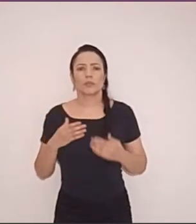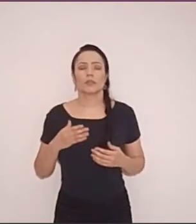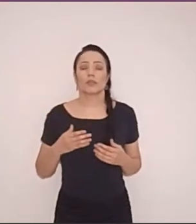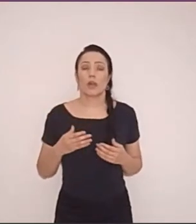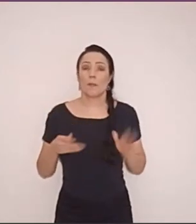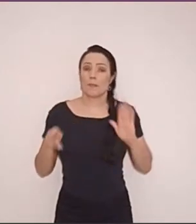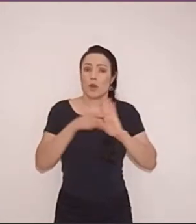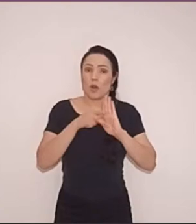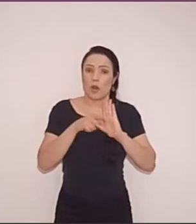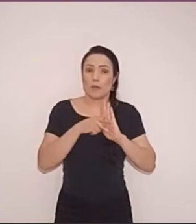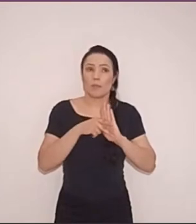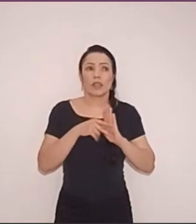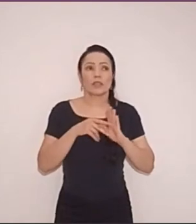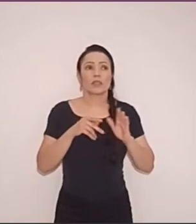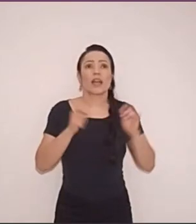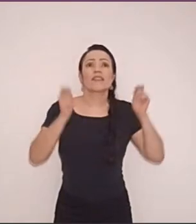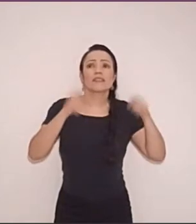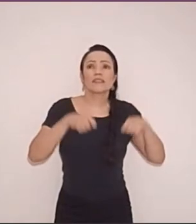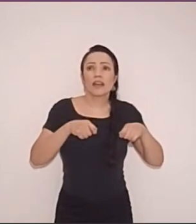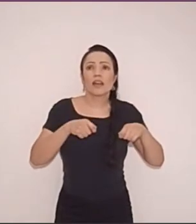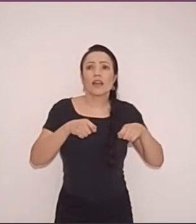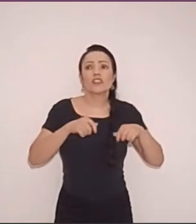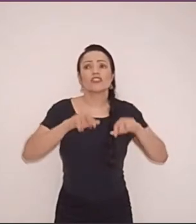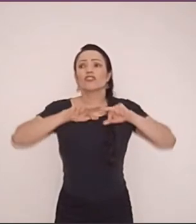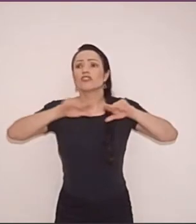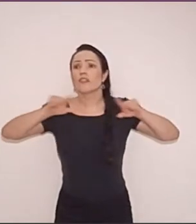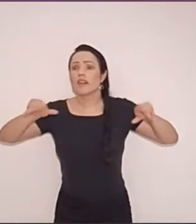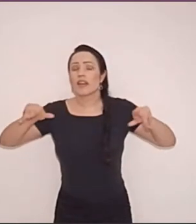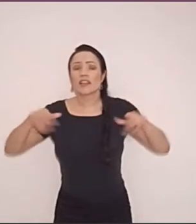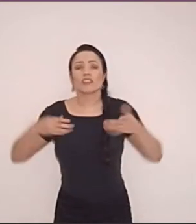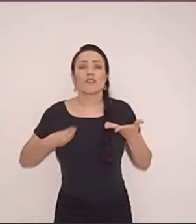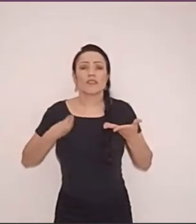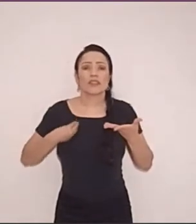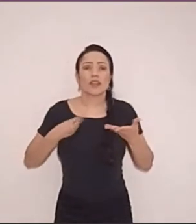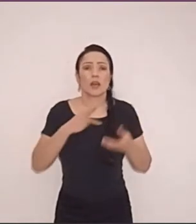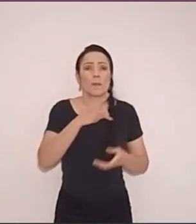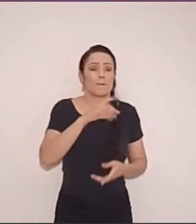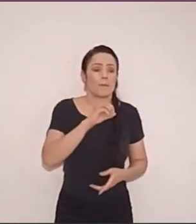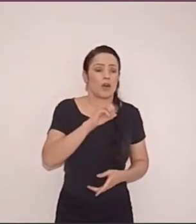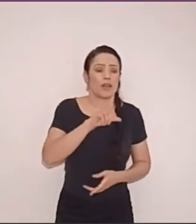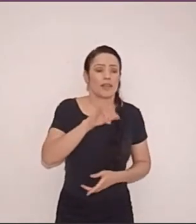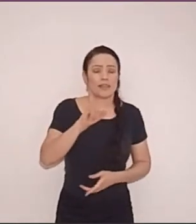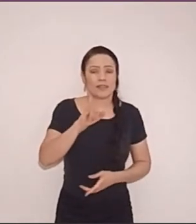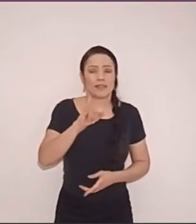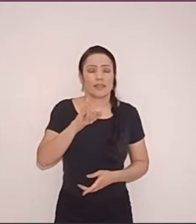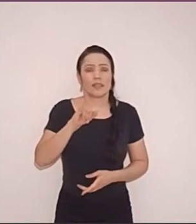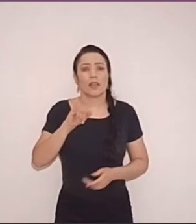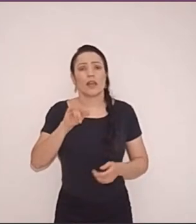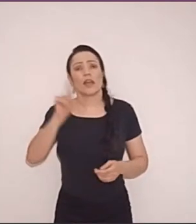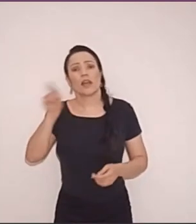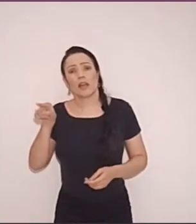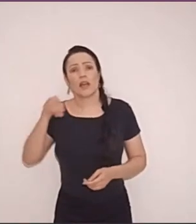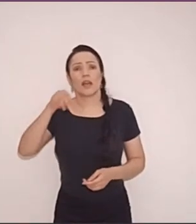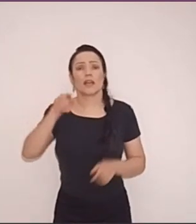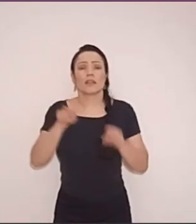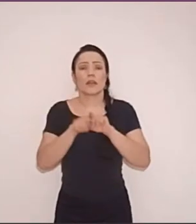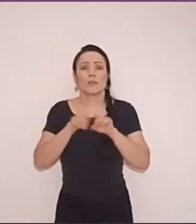cosmológico entre as cosmologias politeístas e as cosmologia monoteístas Azul